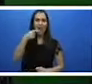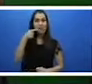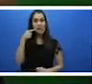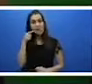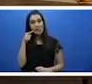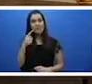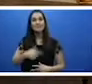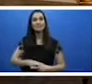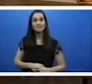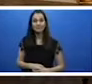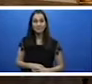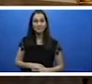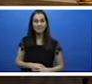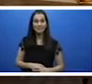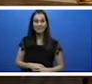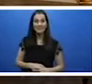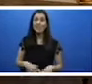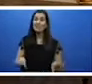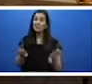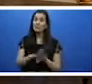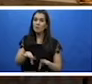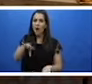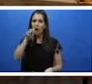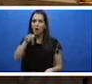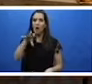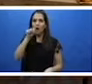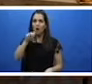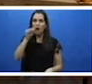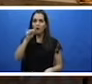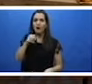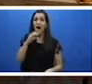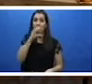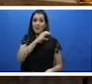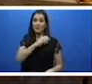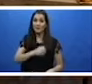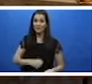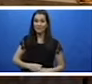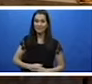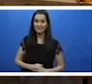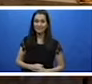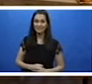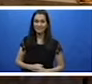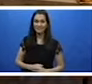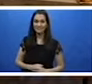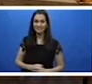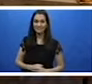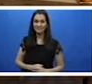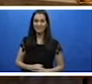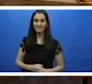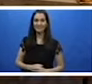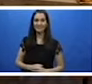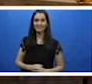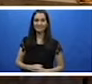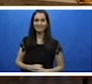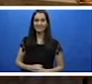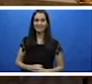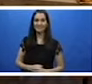linguinha para fora. E a respiração do cão aumenta, tá? Para ele manter esse equilíbrio.